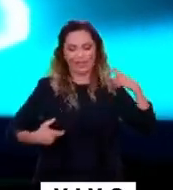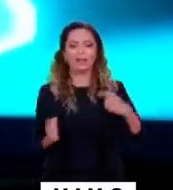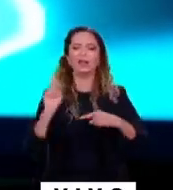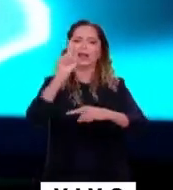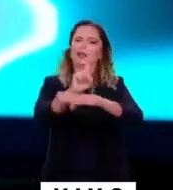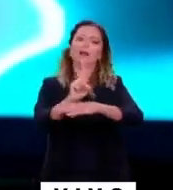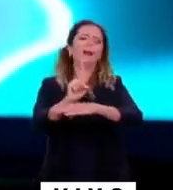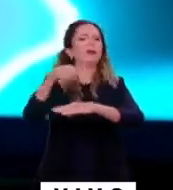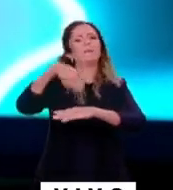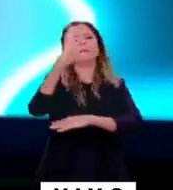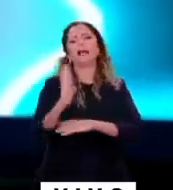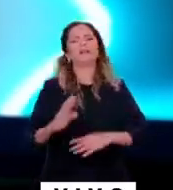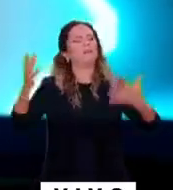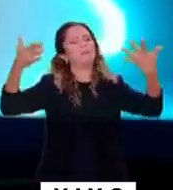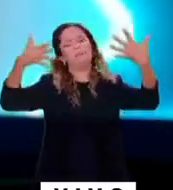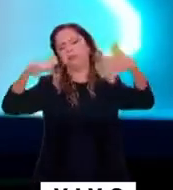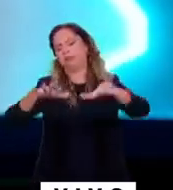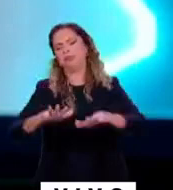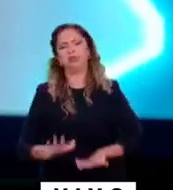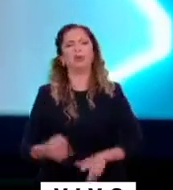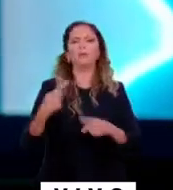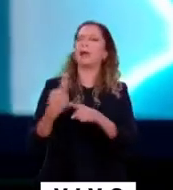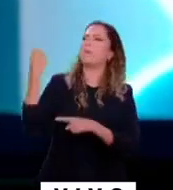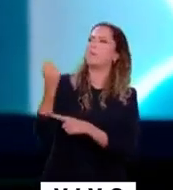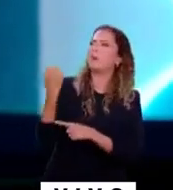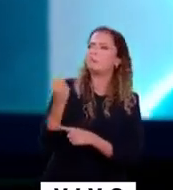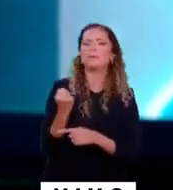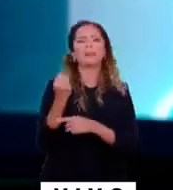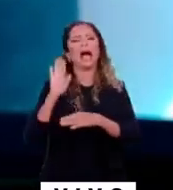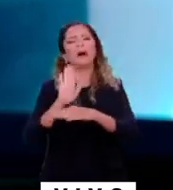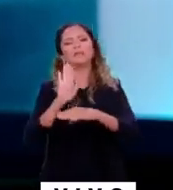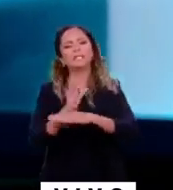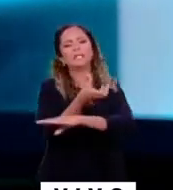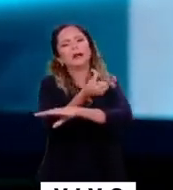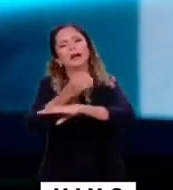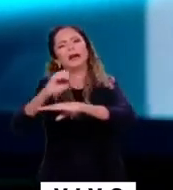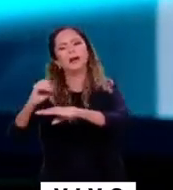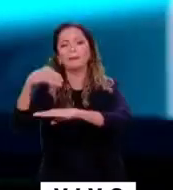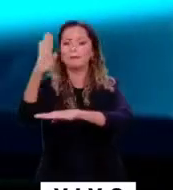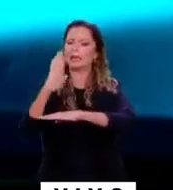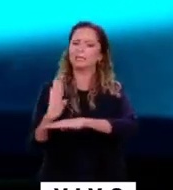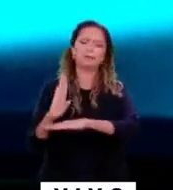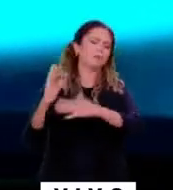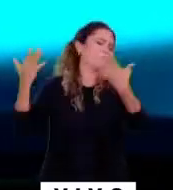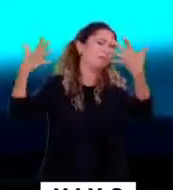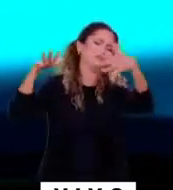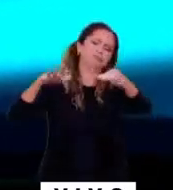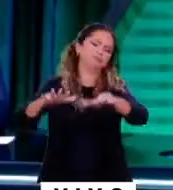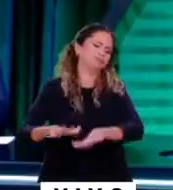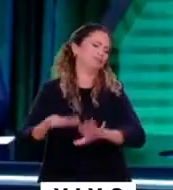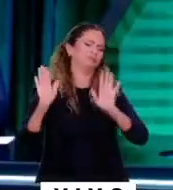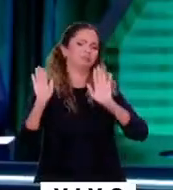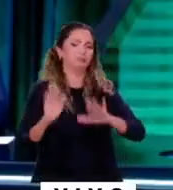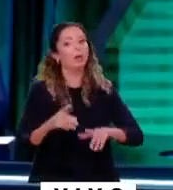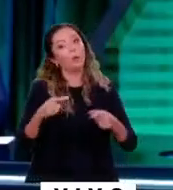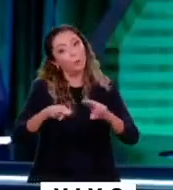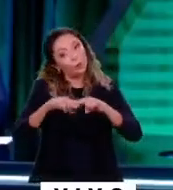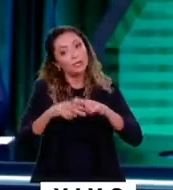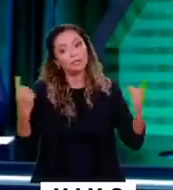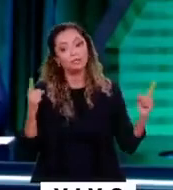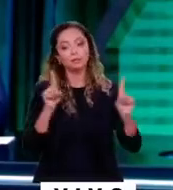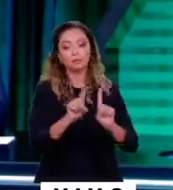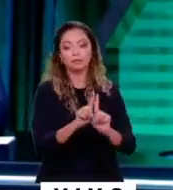pensionista para nossa economia a pessoa quer ser no Brasil etc então por isso nos aproximamos e estamos usando muito bem